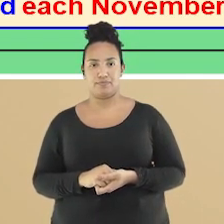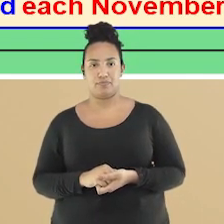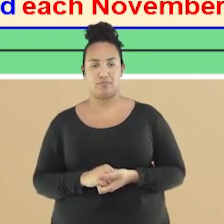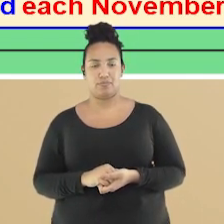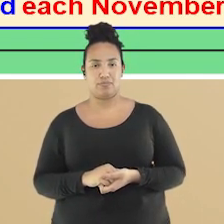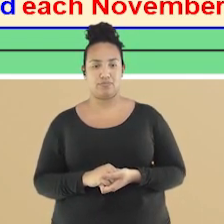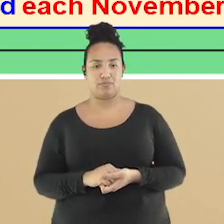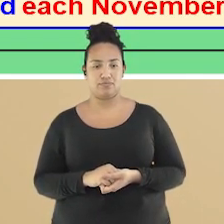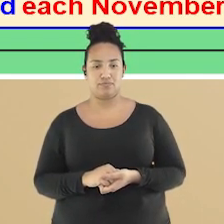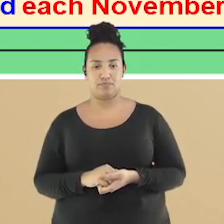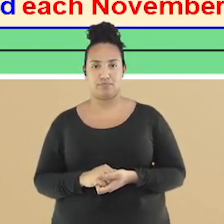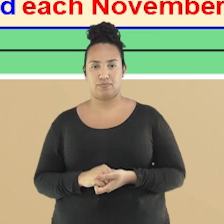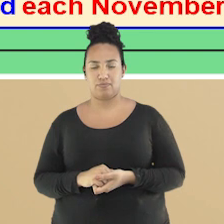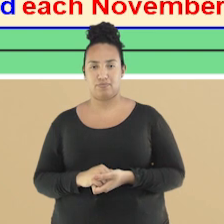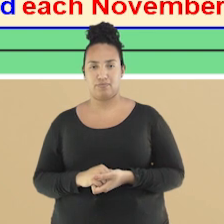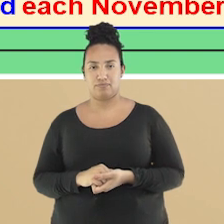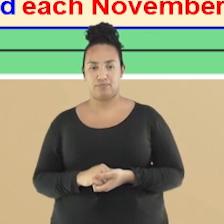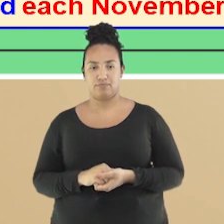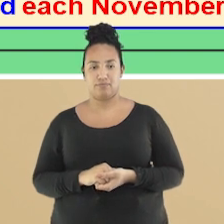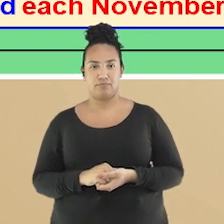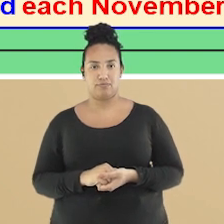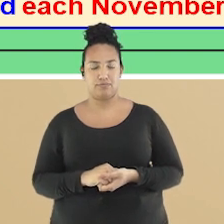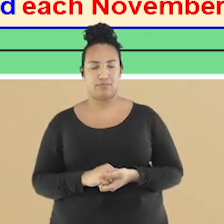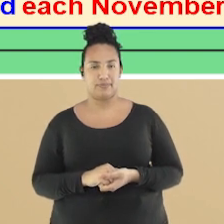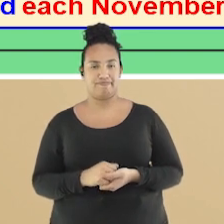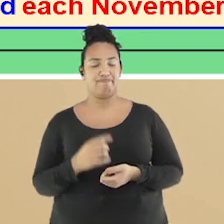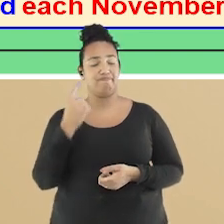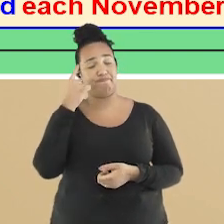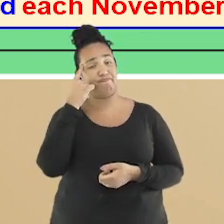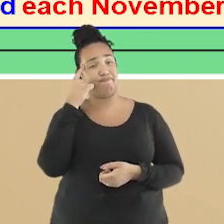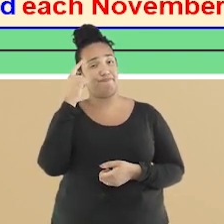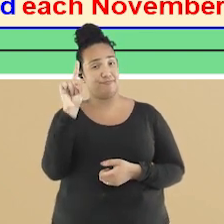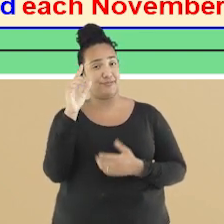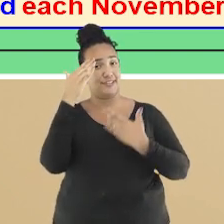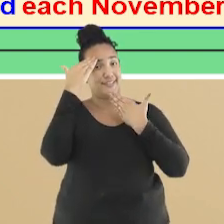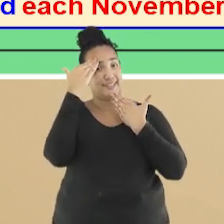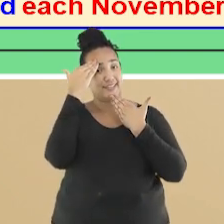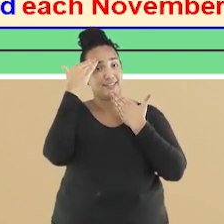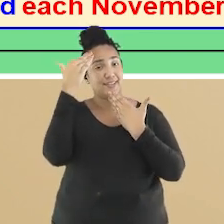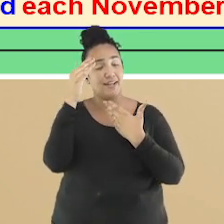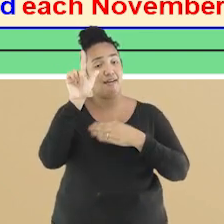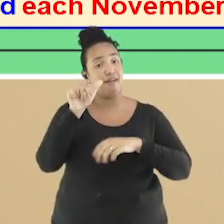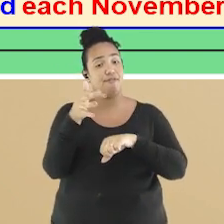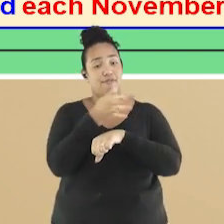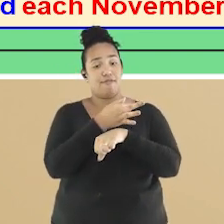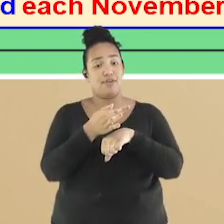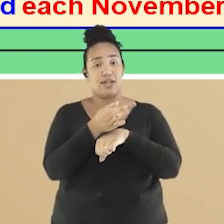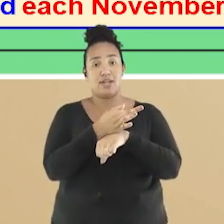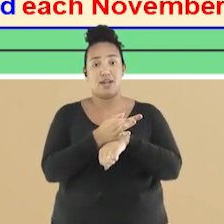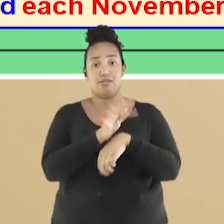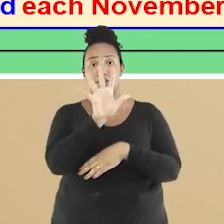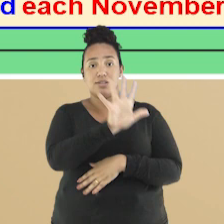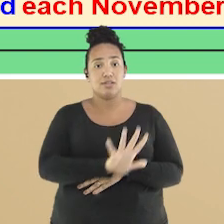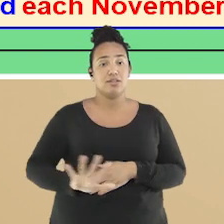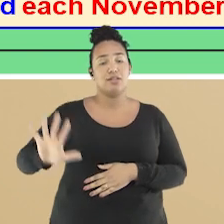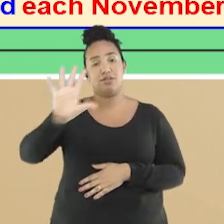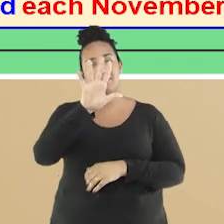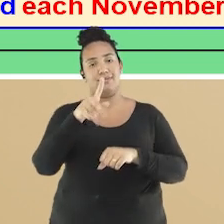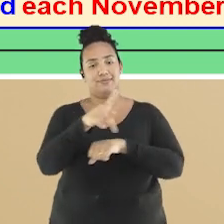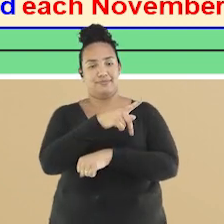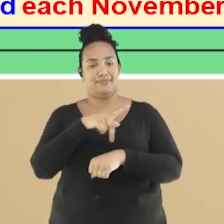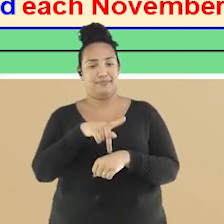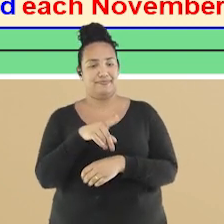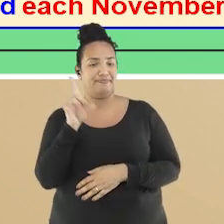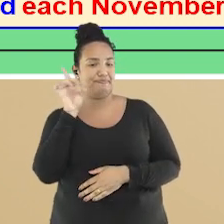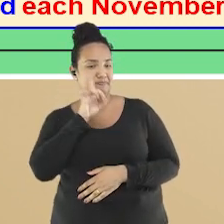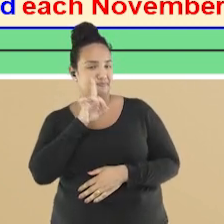is a national holiday in the United States. O Dia de Ação de Graças é um feriado nacional nos Estados